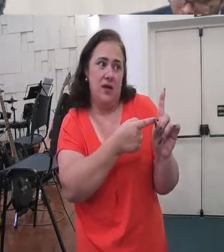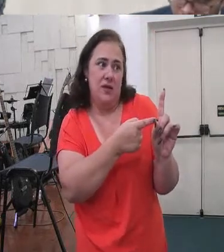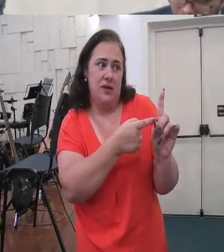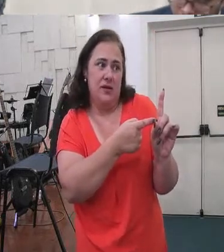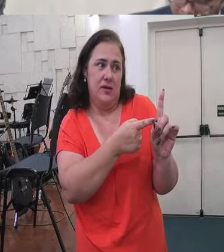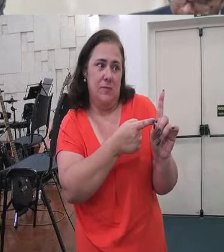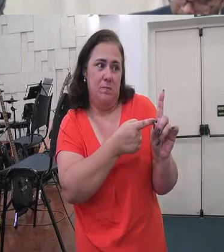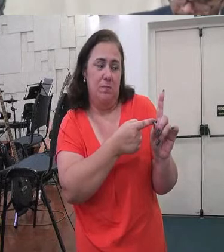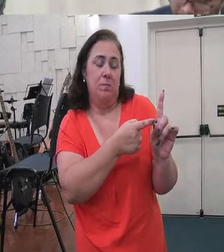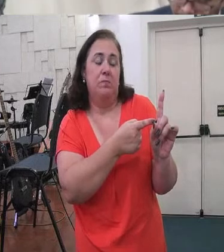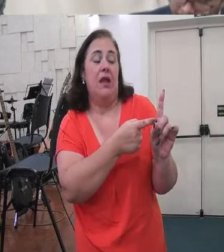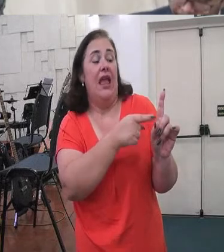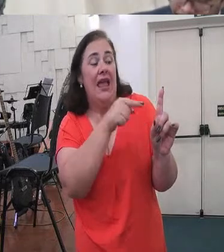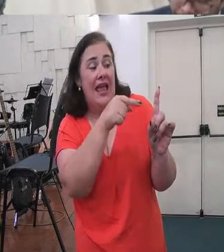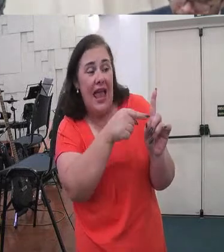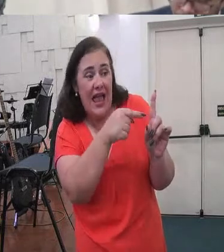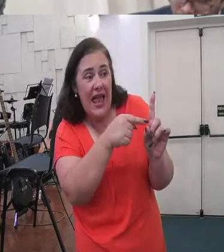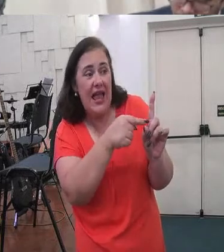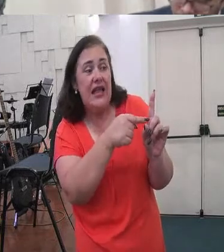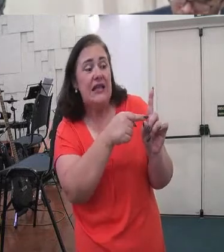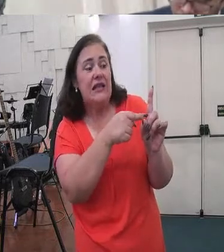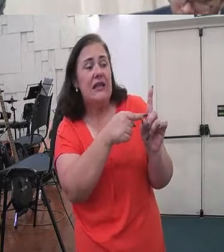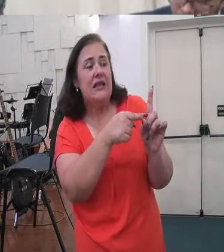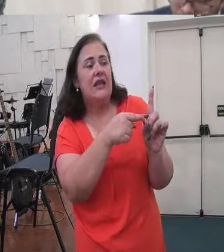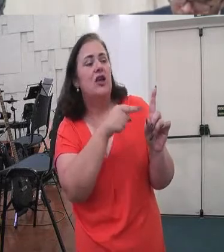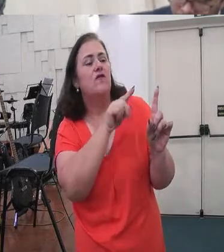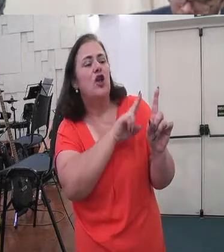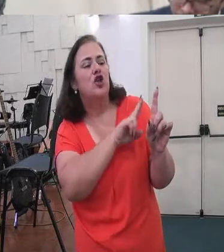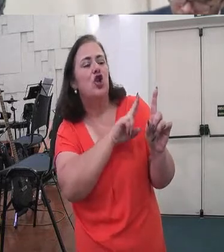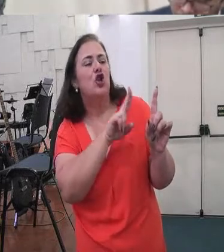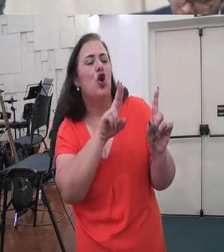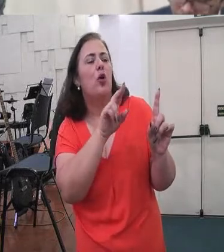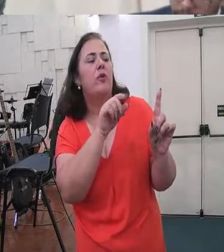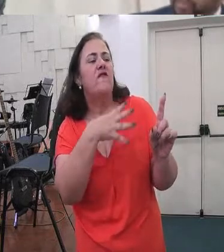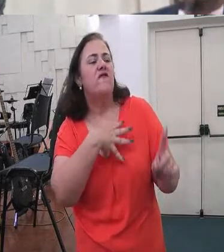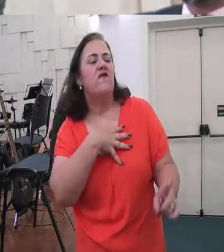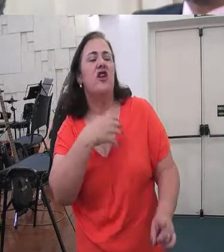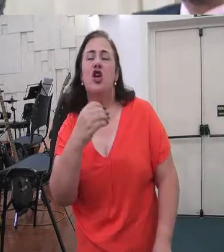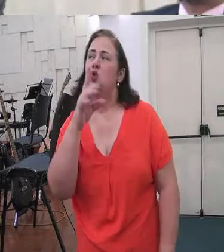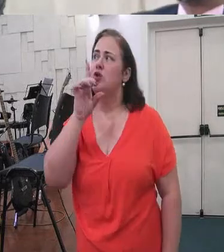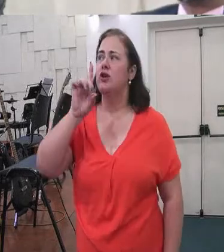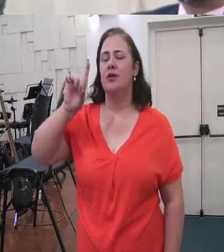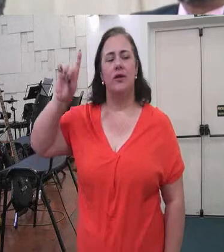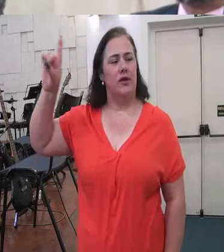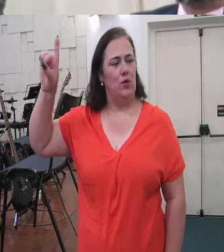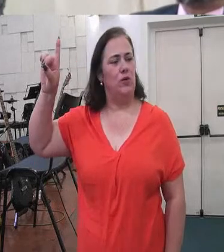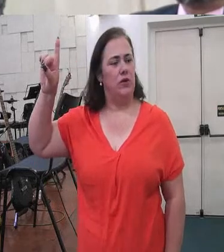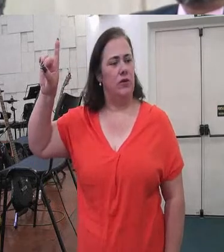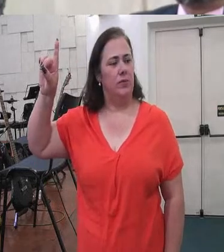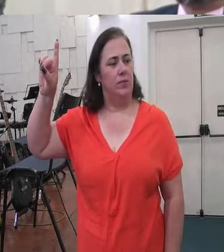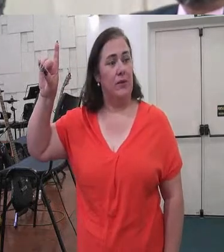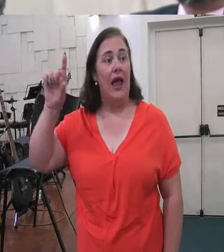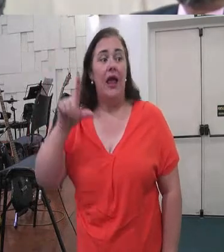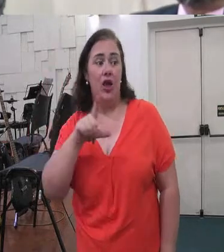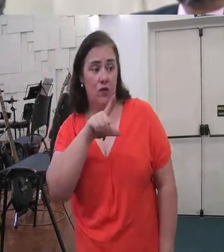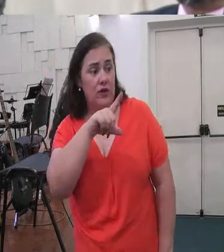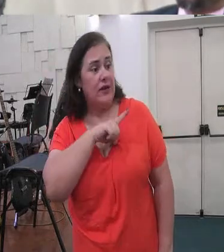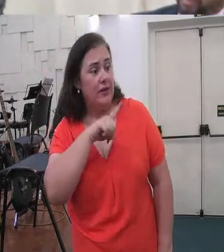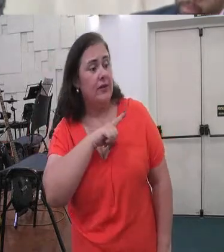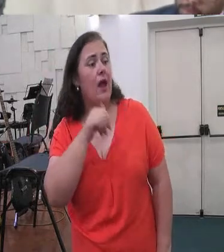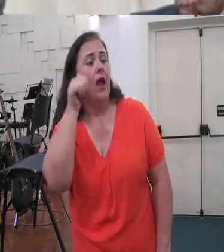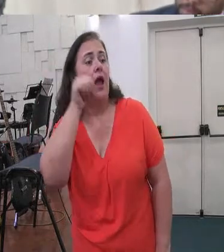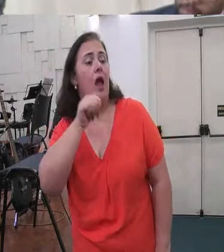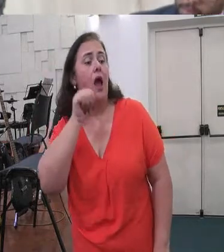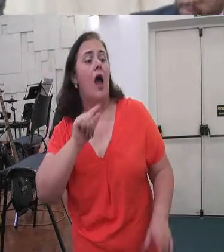ente santo que há de nascer será chamado Filho de Deus. E Isabel, tua parenta,